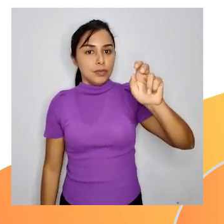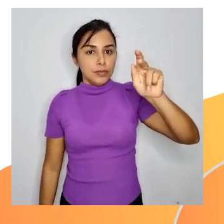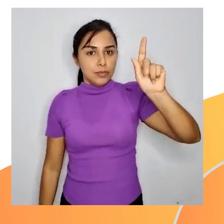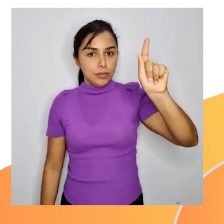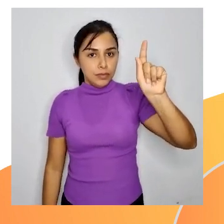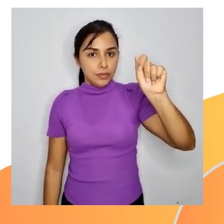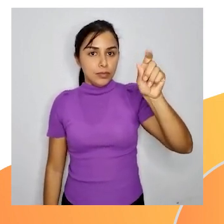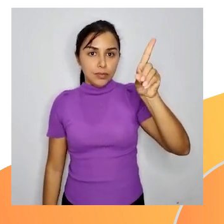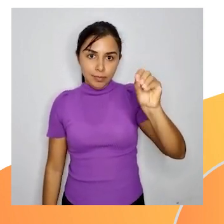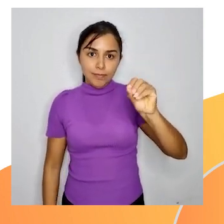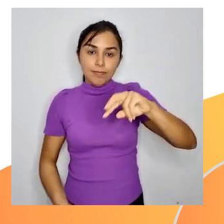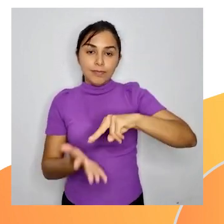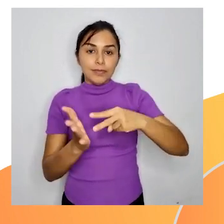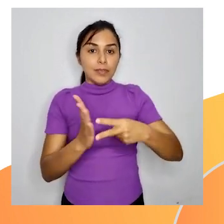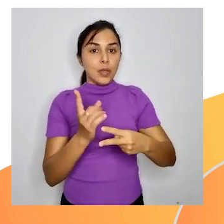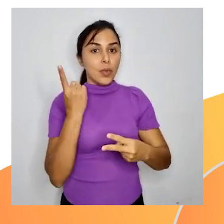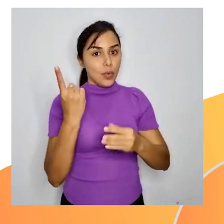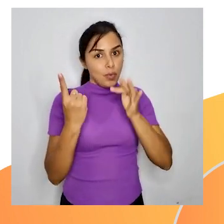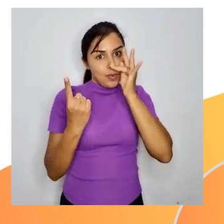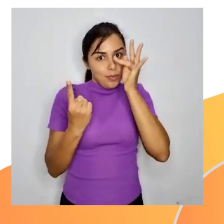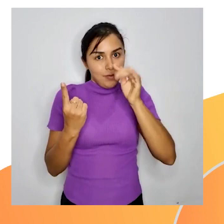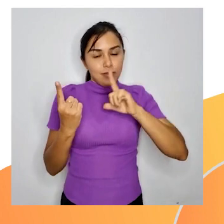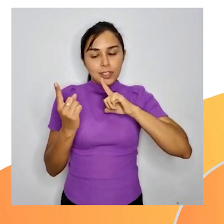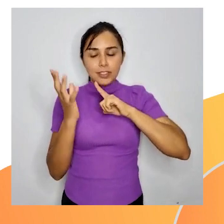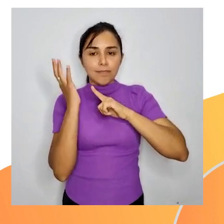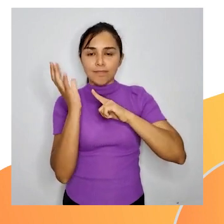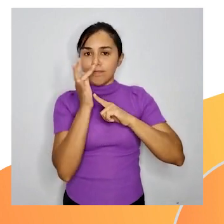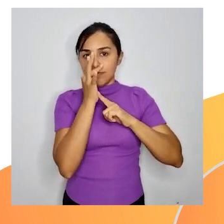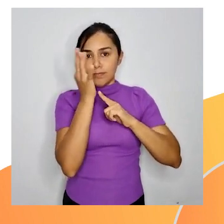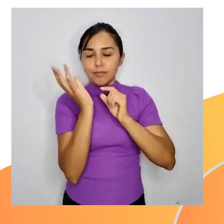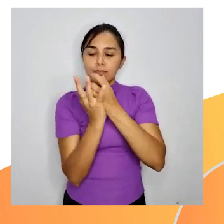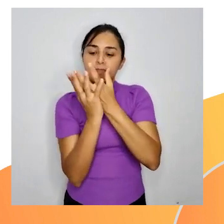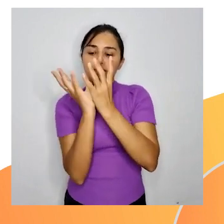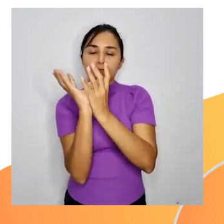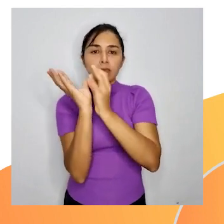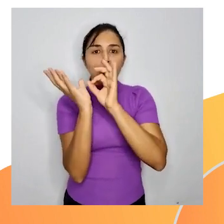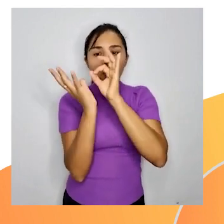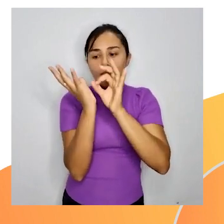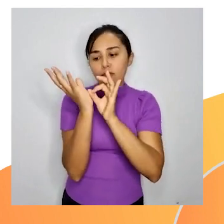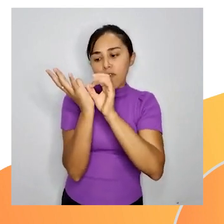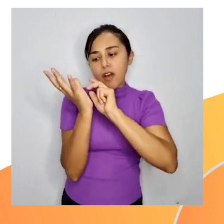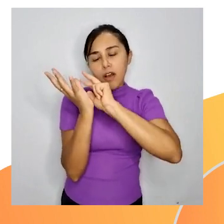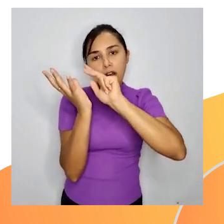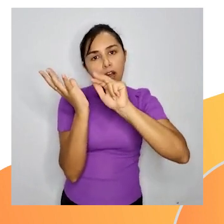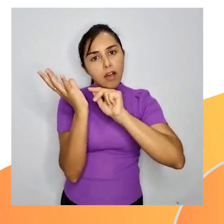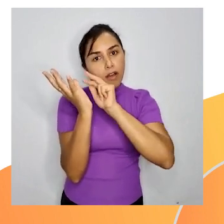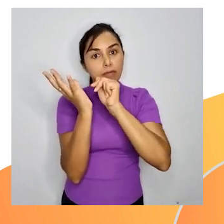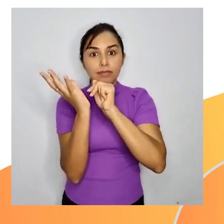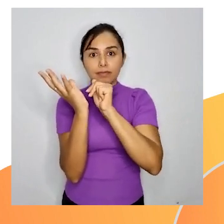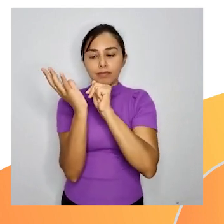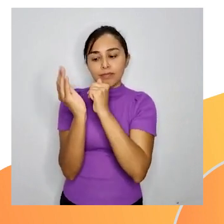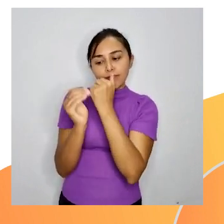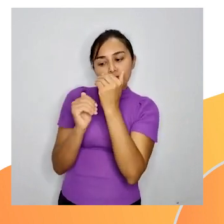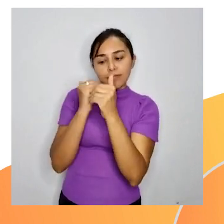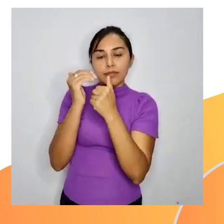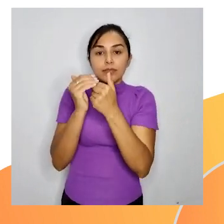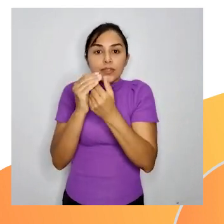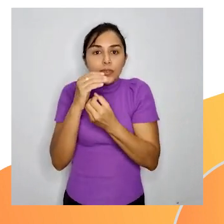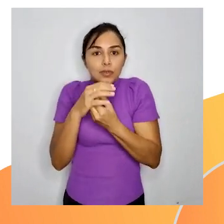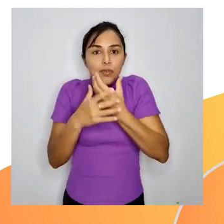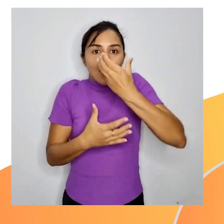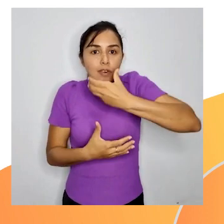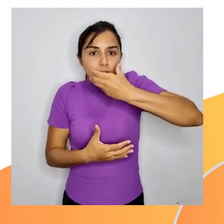uma flor com vários ovários, ou seja, uma única flor, vários ovários, e aí o desenvolvimento de um fruto